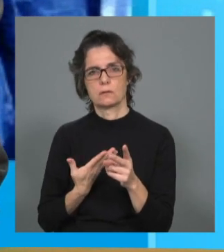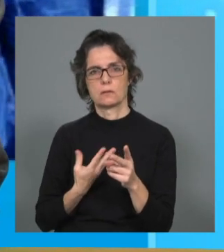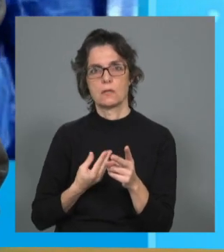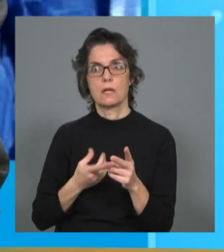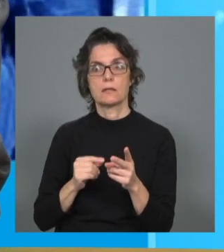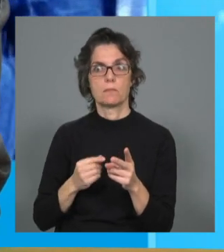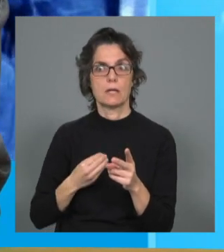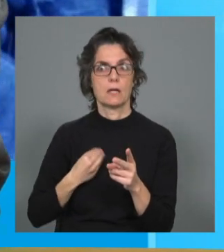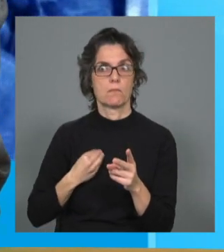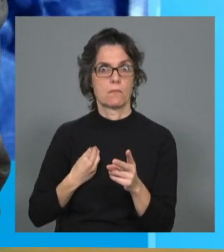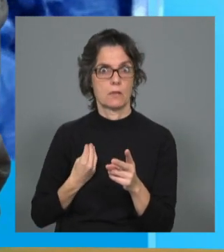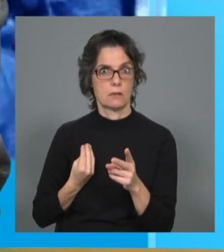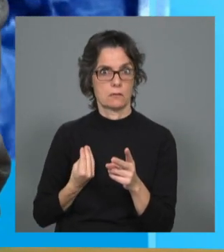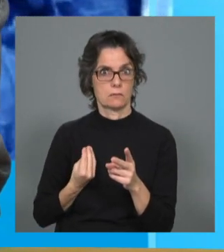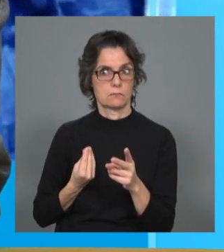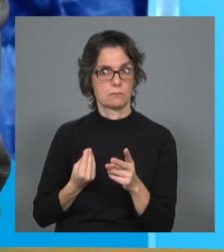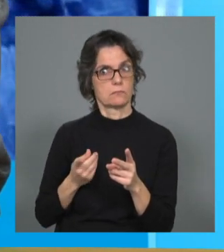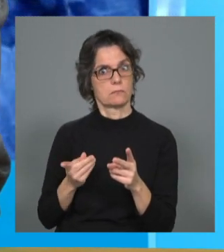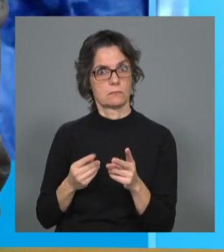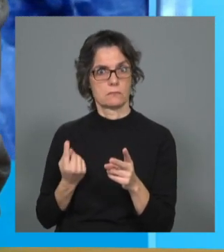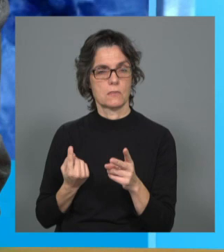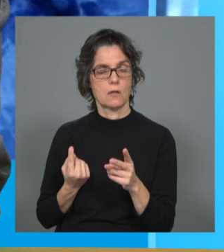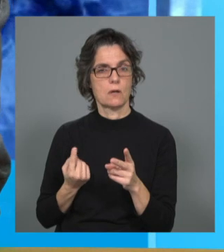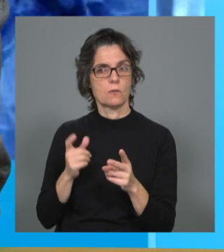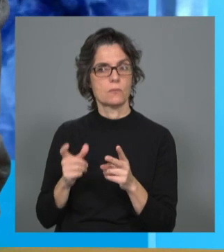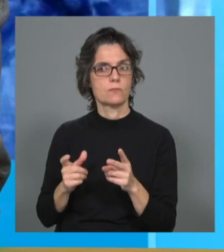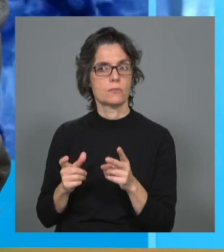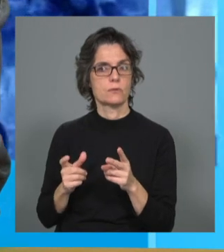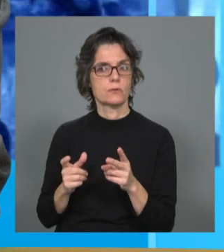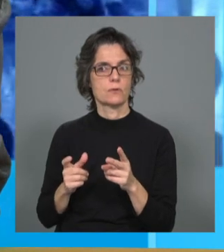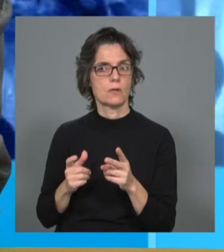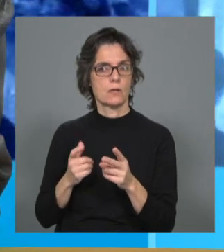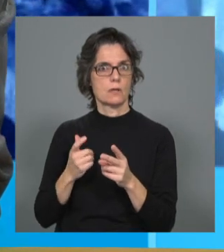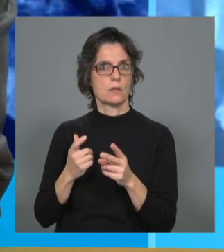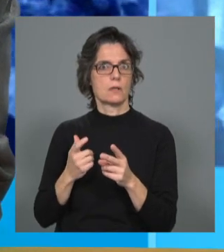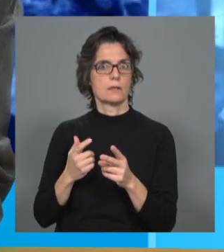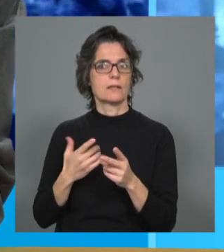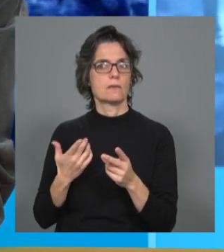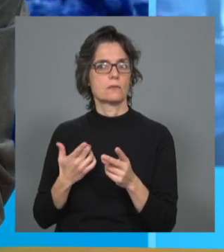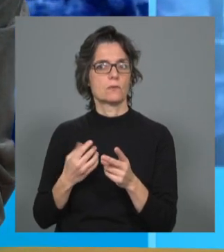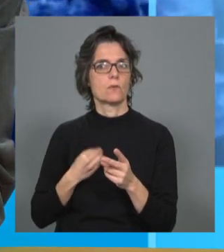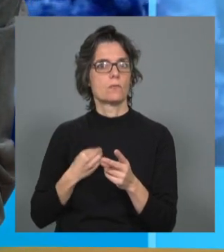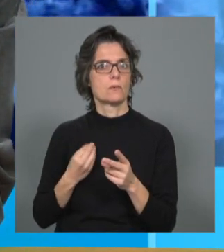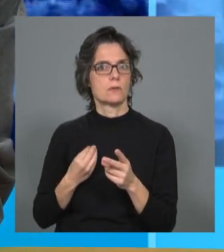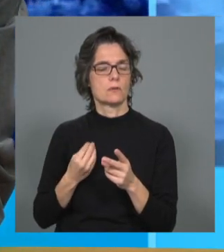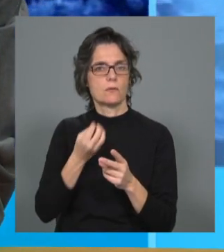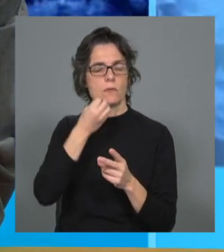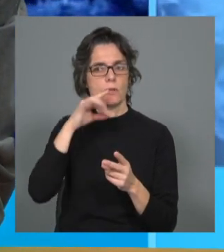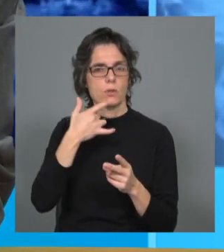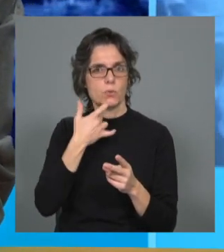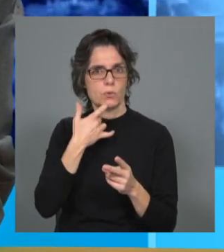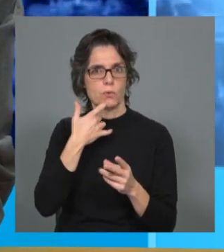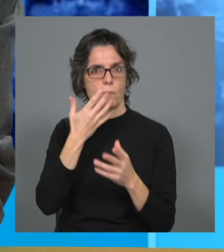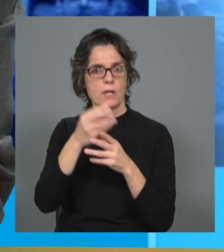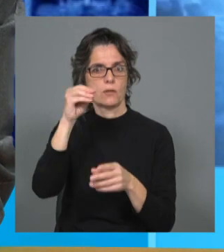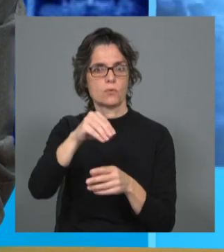Ou seja, algumas pessoas tiveram medo de perder o pouco que tinham ganho ou de não vir a